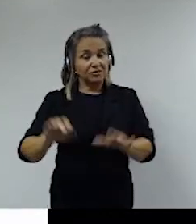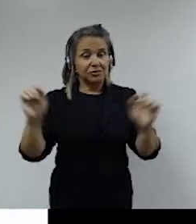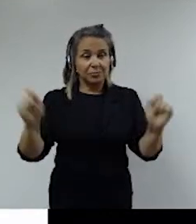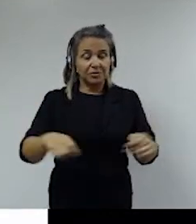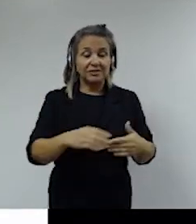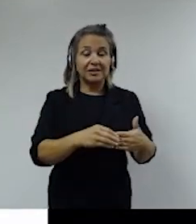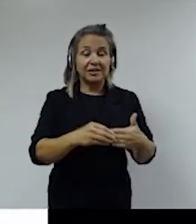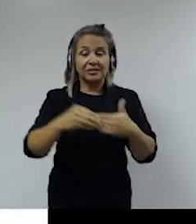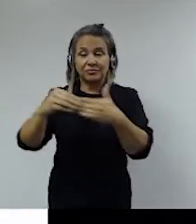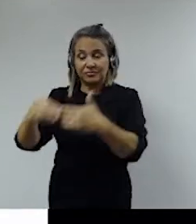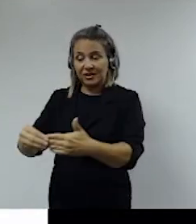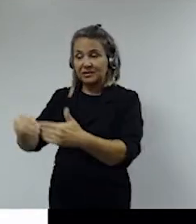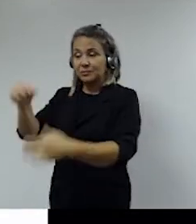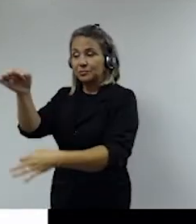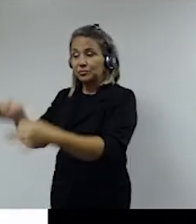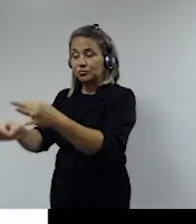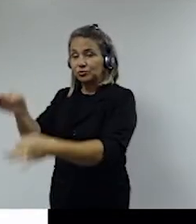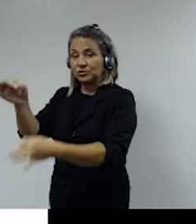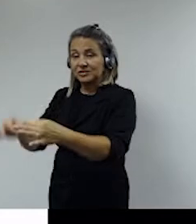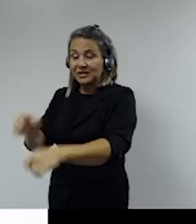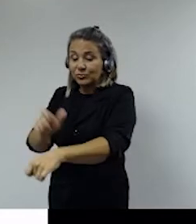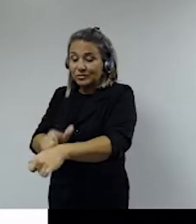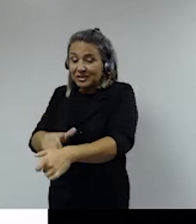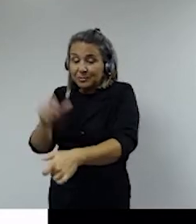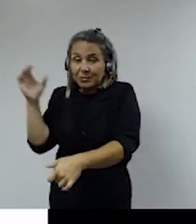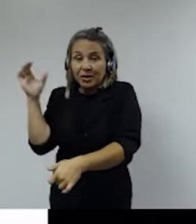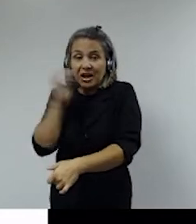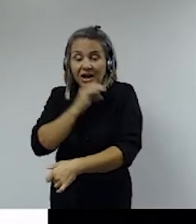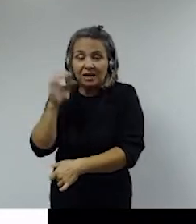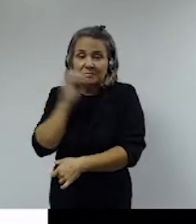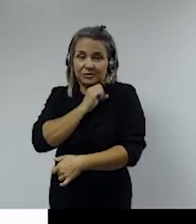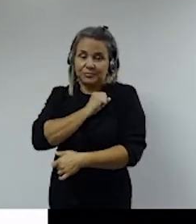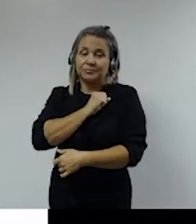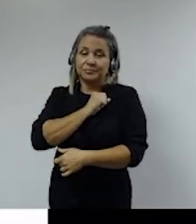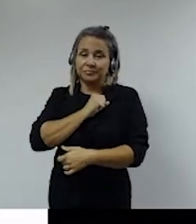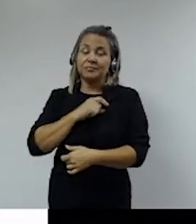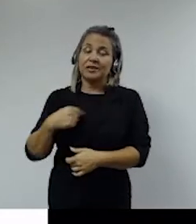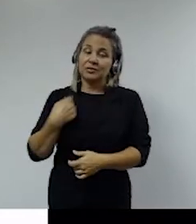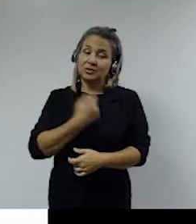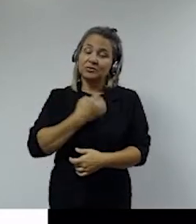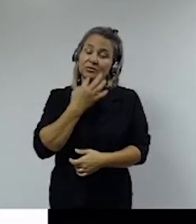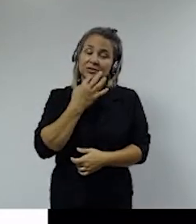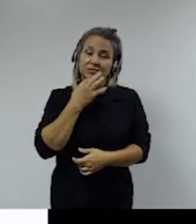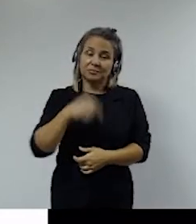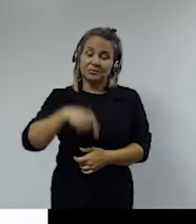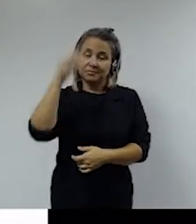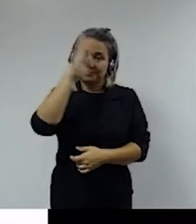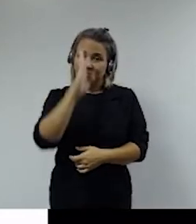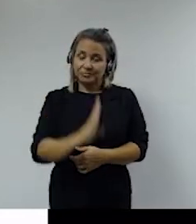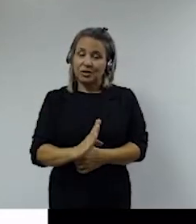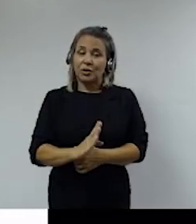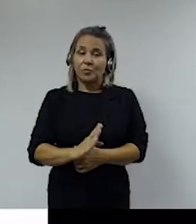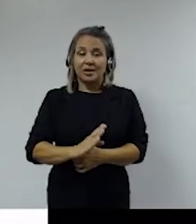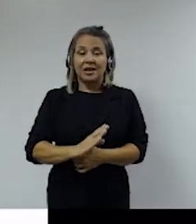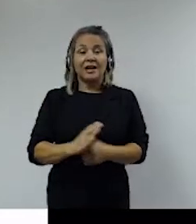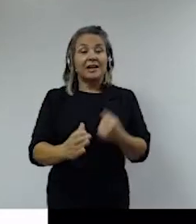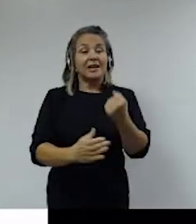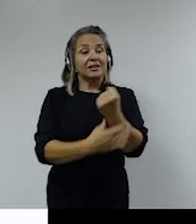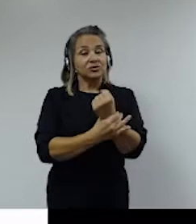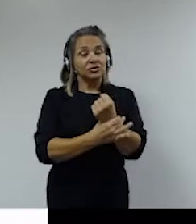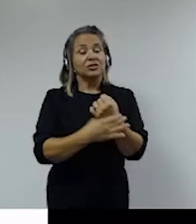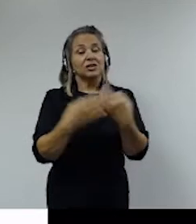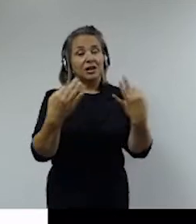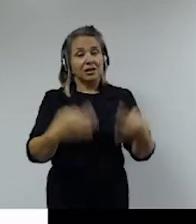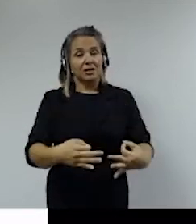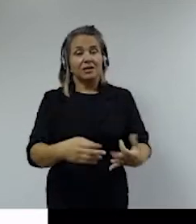levada perante um juiz num curto espaço de tempo. Então, é exatamente isso que a gente, né, que a gente conhece no Brasil como as garantias de devido processo legal, com